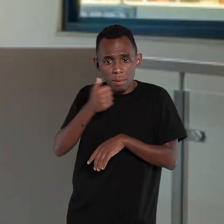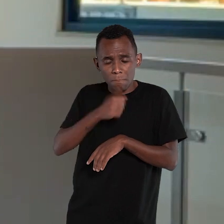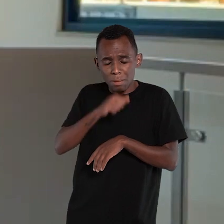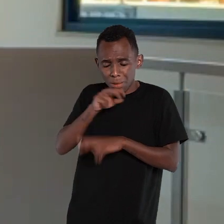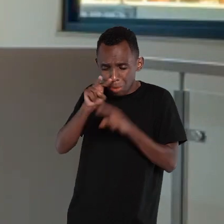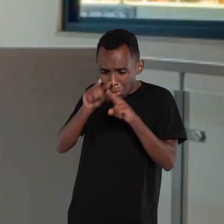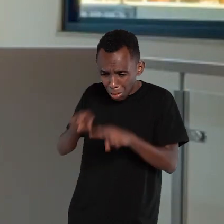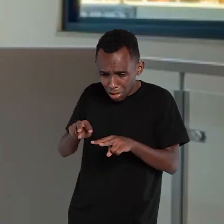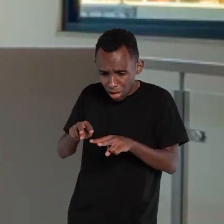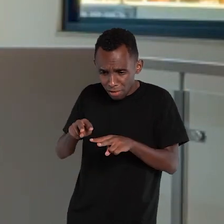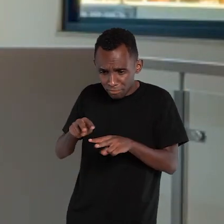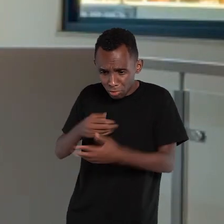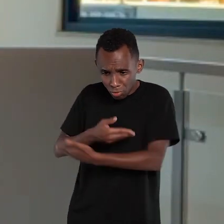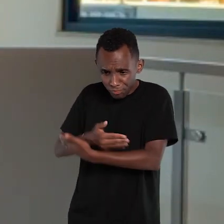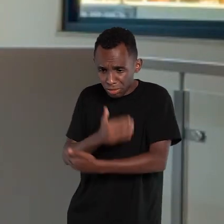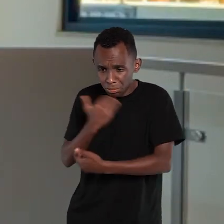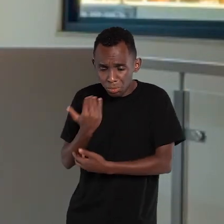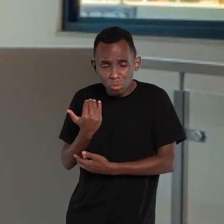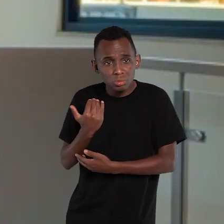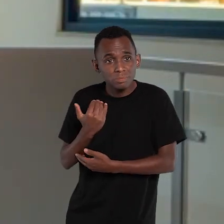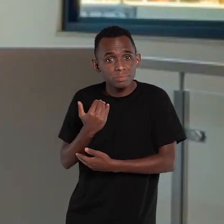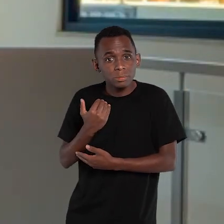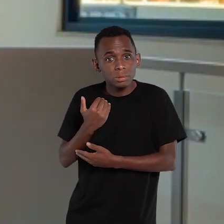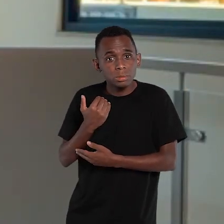da criança e